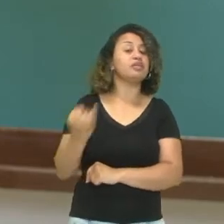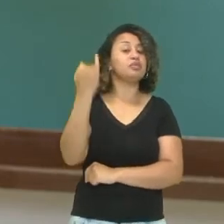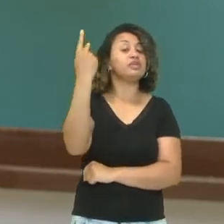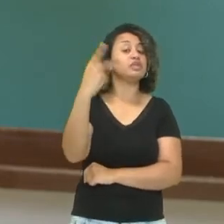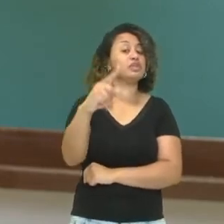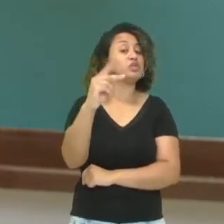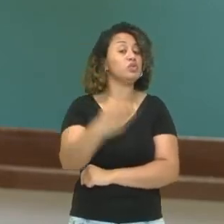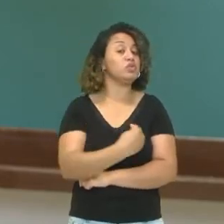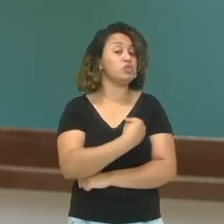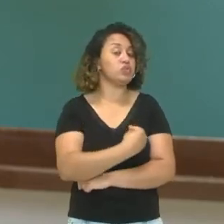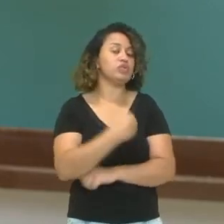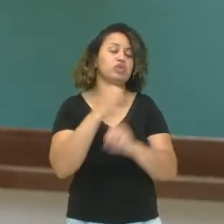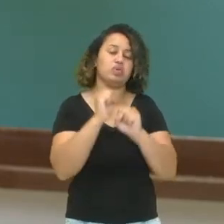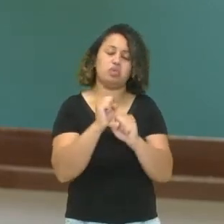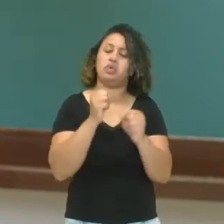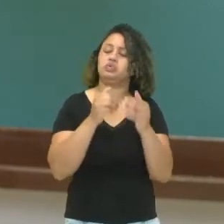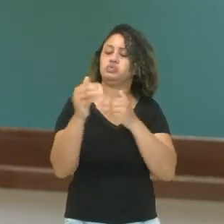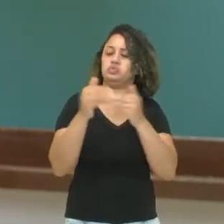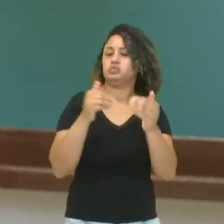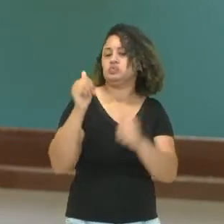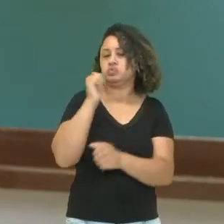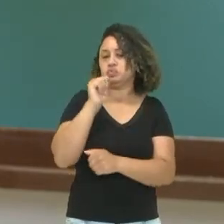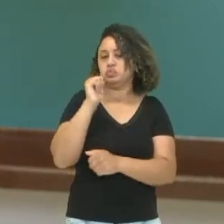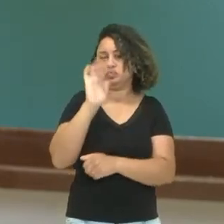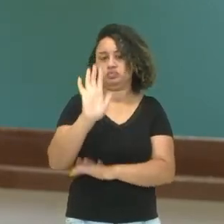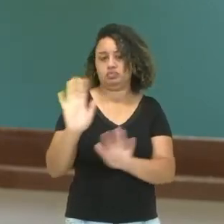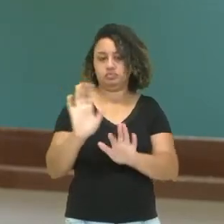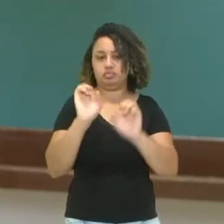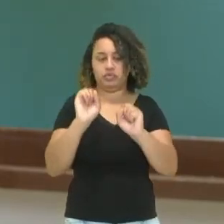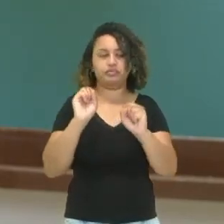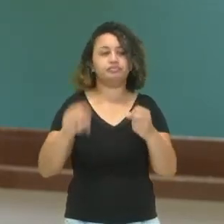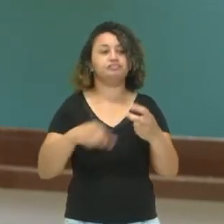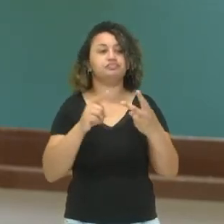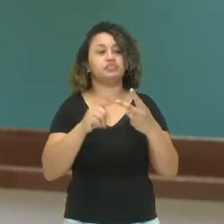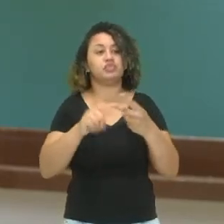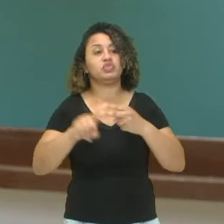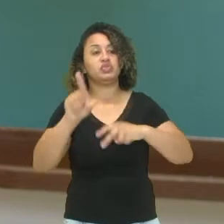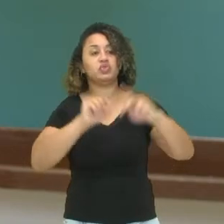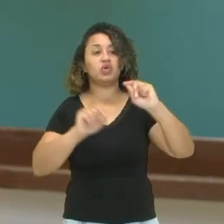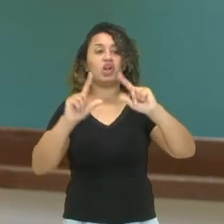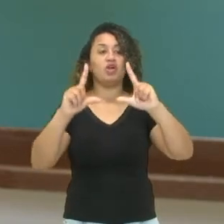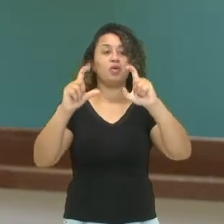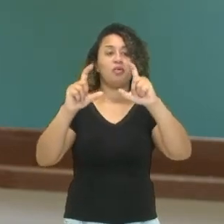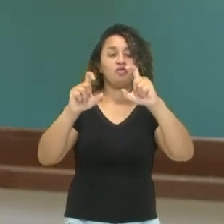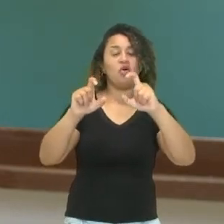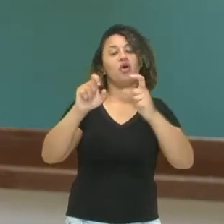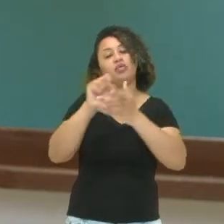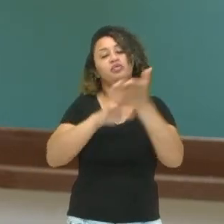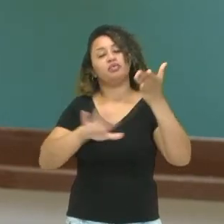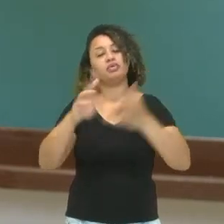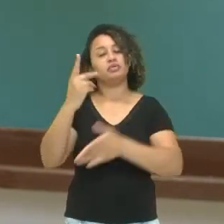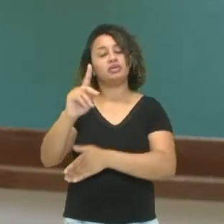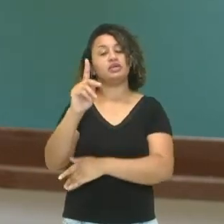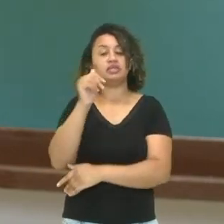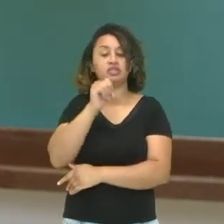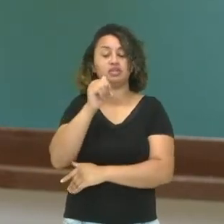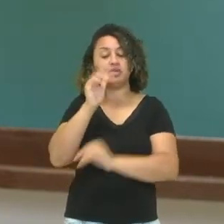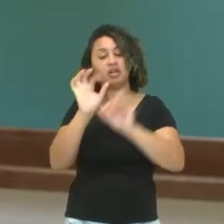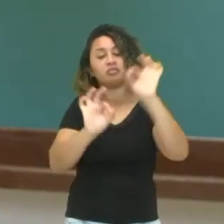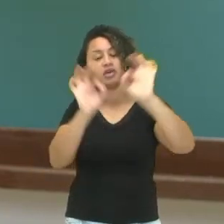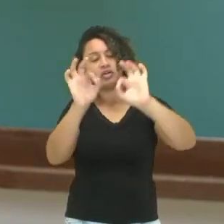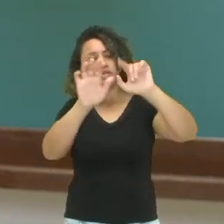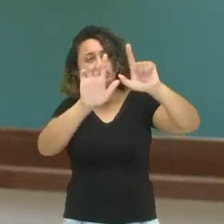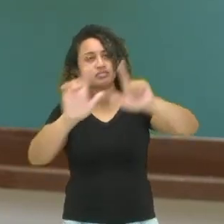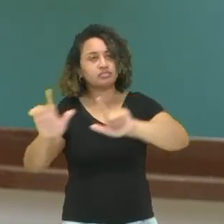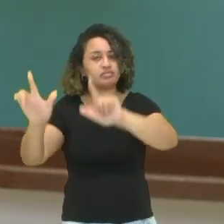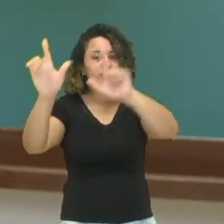vida. Pode ser qualquer uma delas. Selecione uma imagem, foto dessa mulher para fazer um mural.